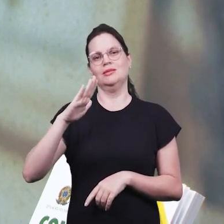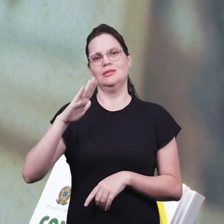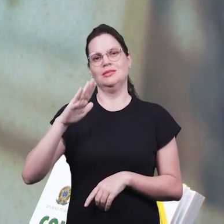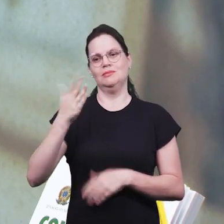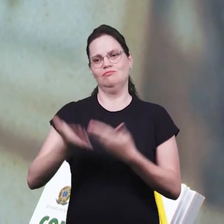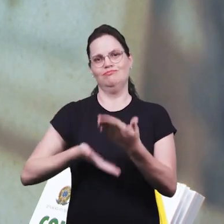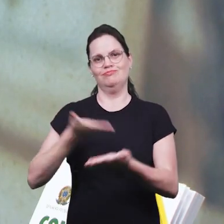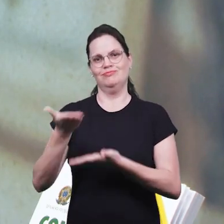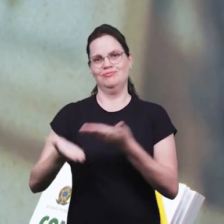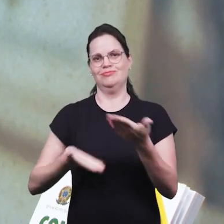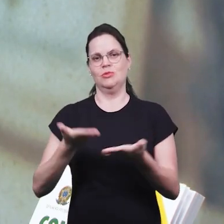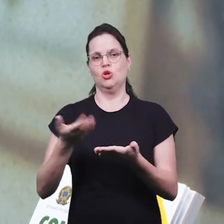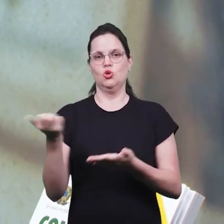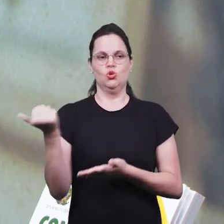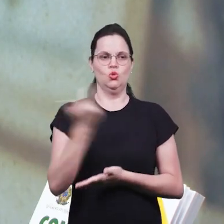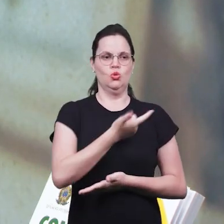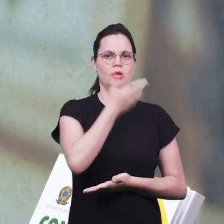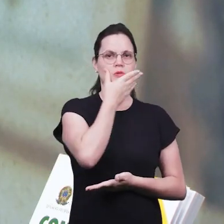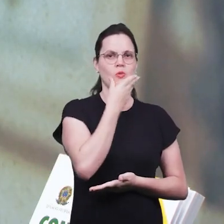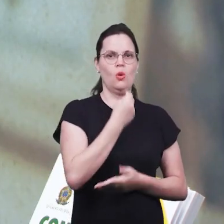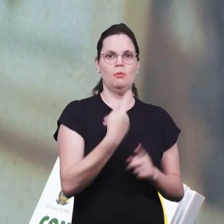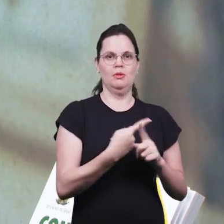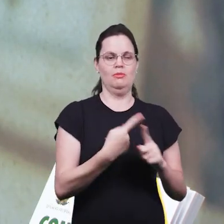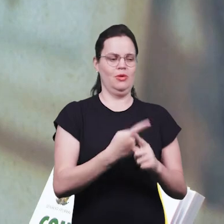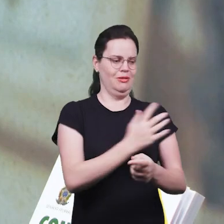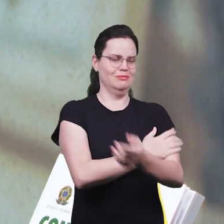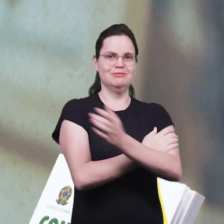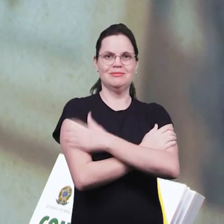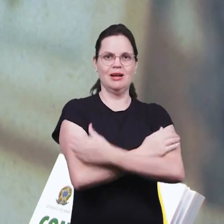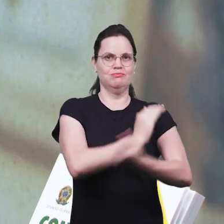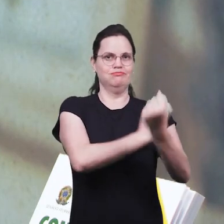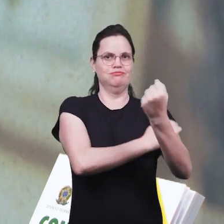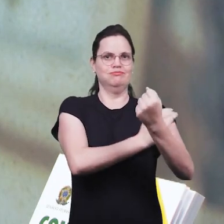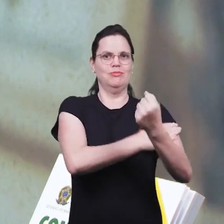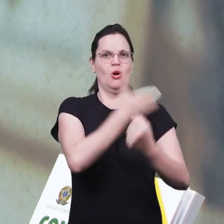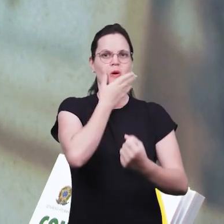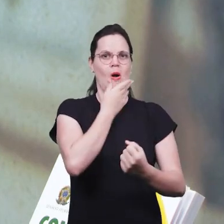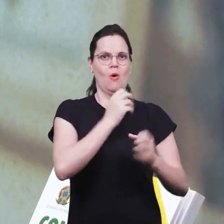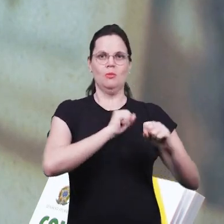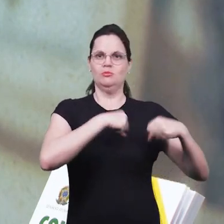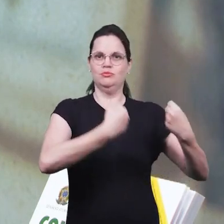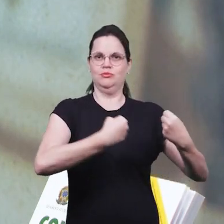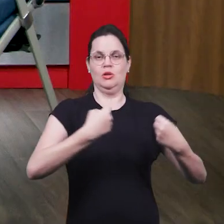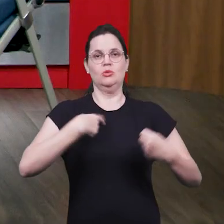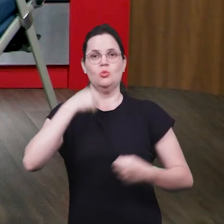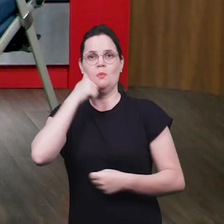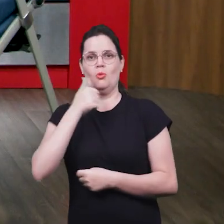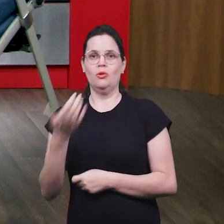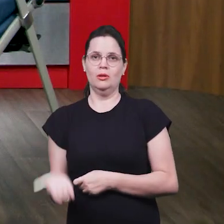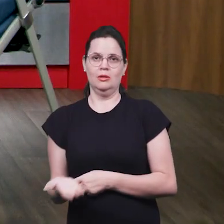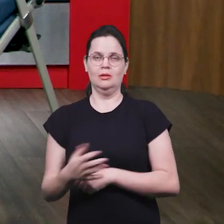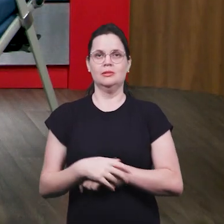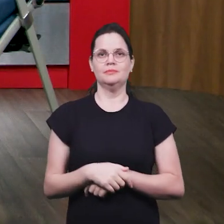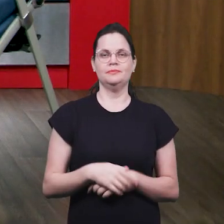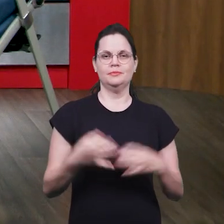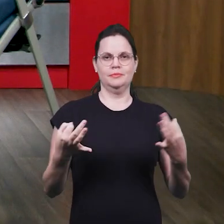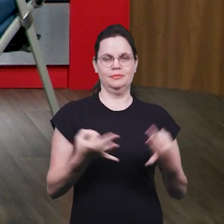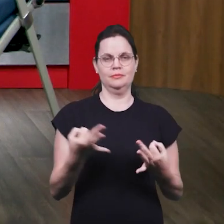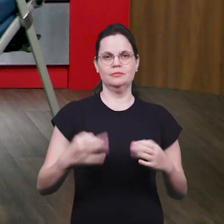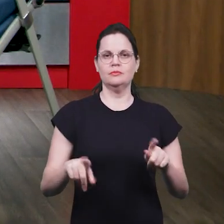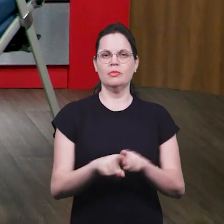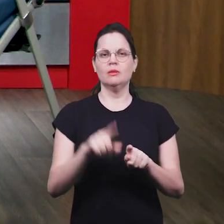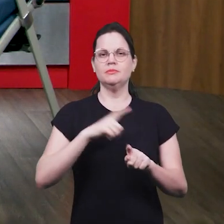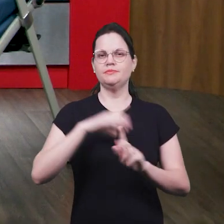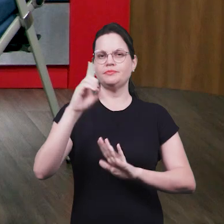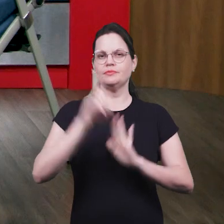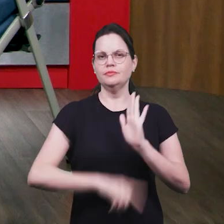merece mais proteção equiparada ao homem, dada a resistência física, a condição fisiológica dela. Perfeito. E há direito exclusivo